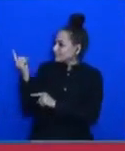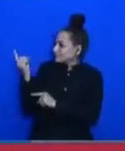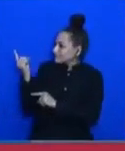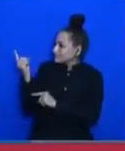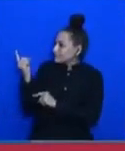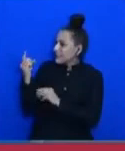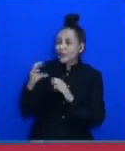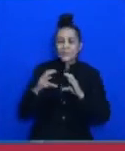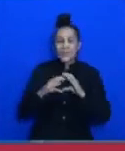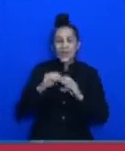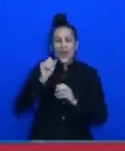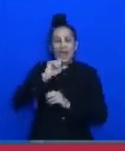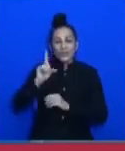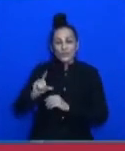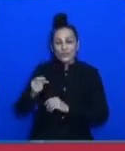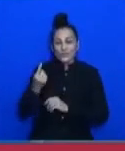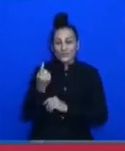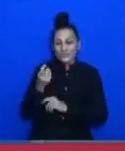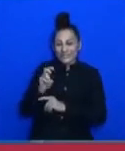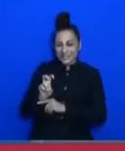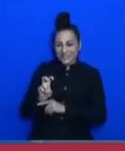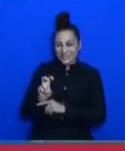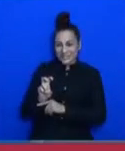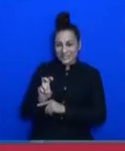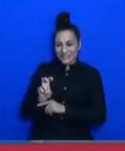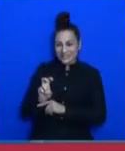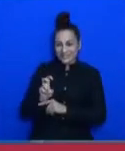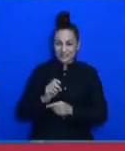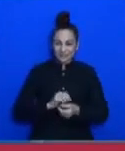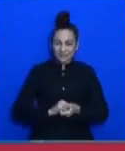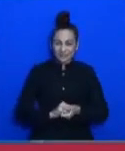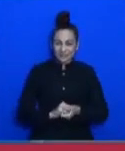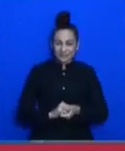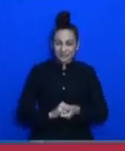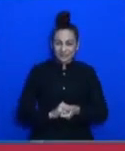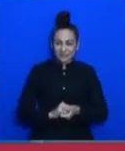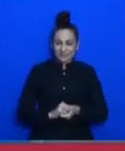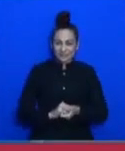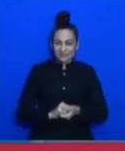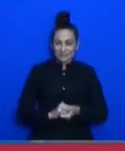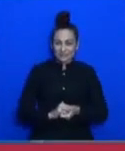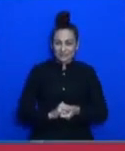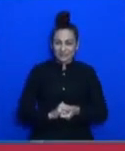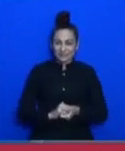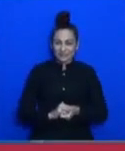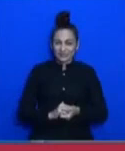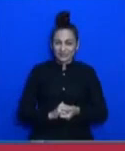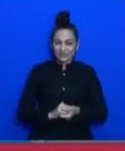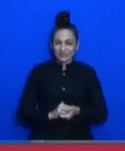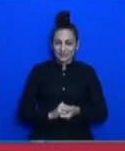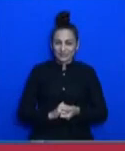Bola azul, número 15. Azul, 15.